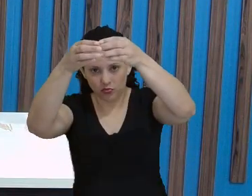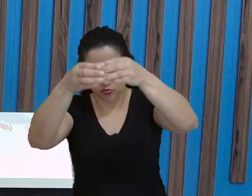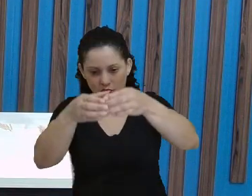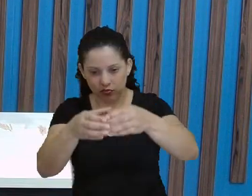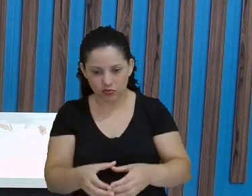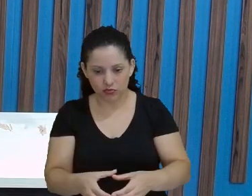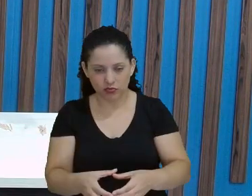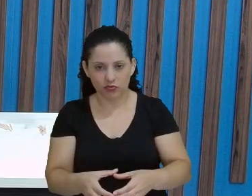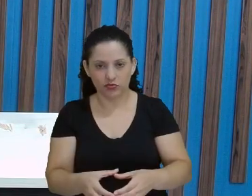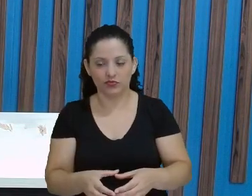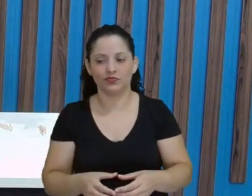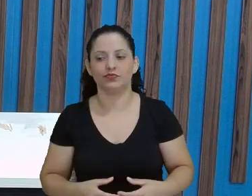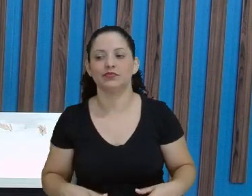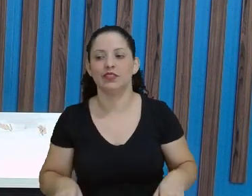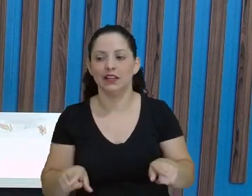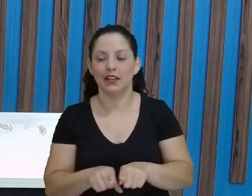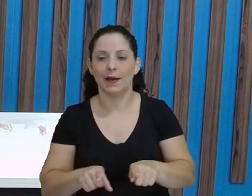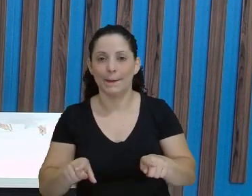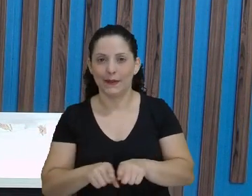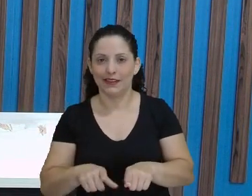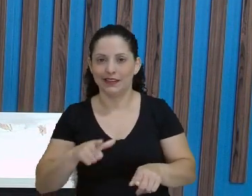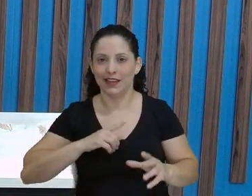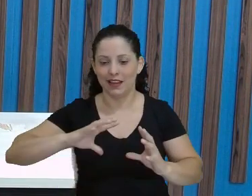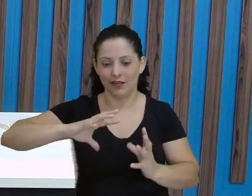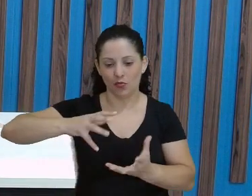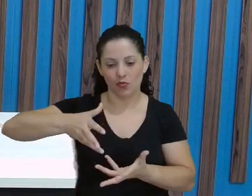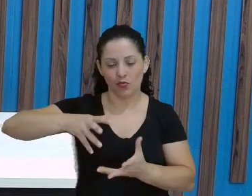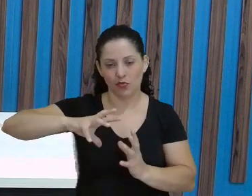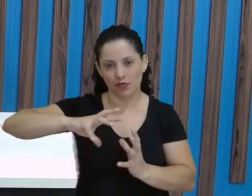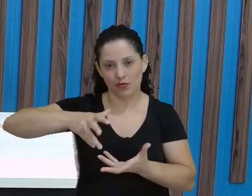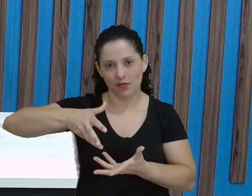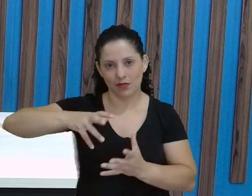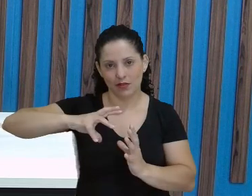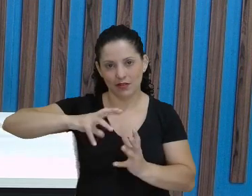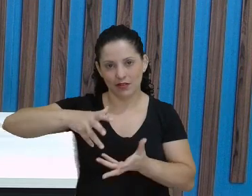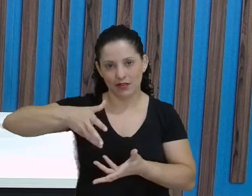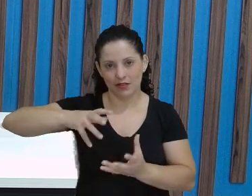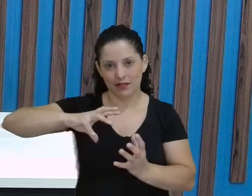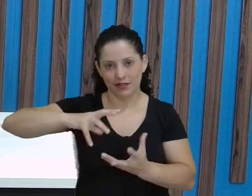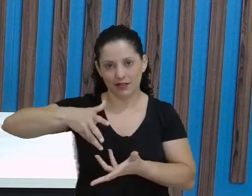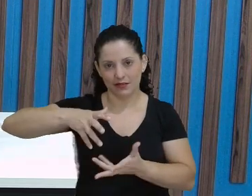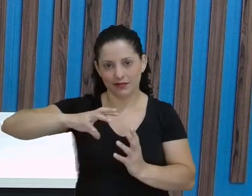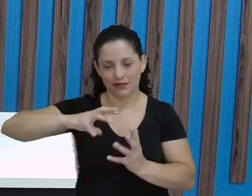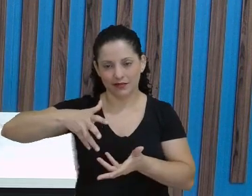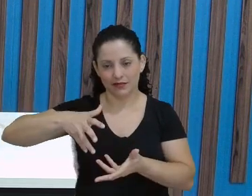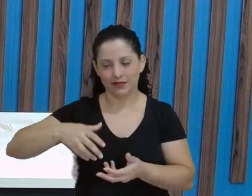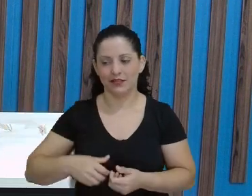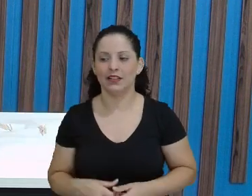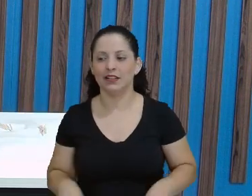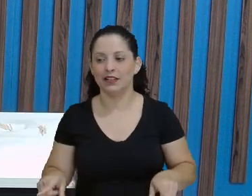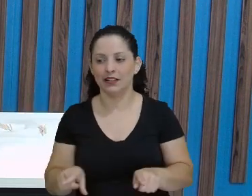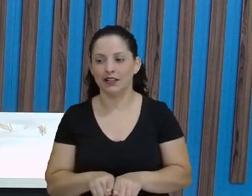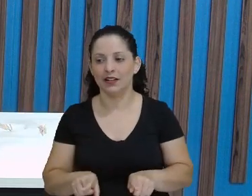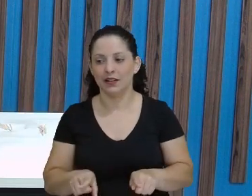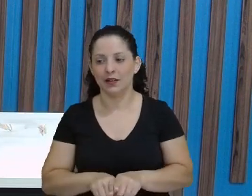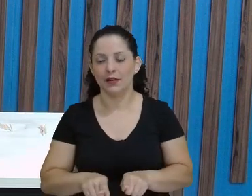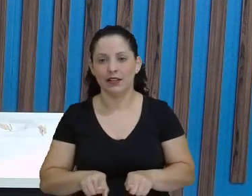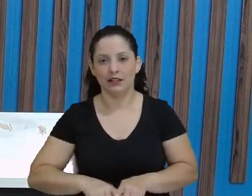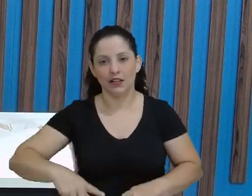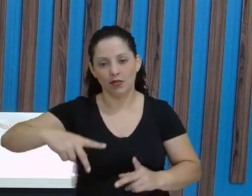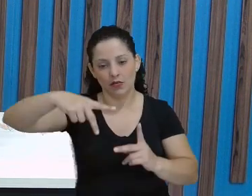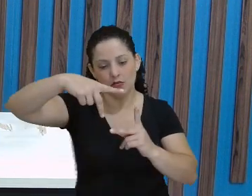do cilindro. Aqui eu tenho a representação de uma esfera, de um